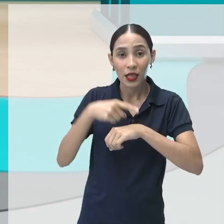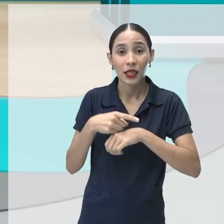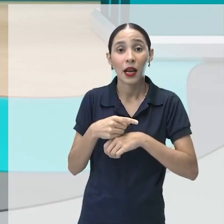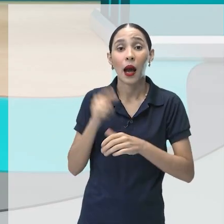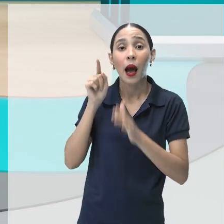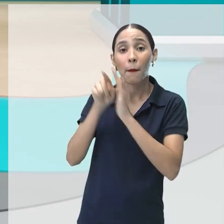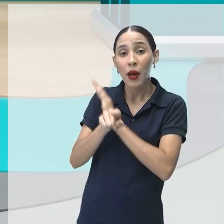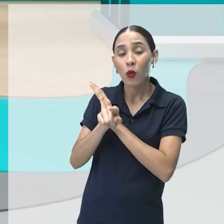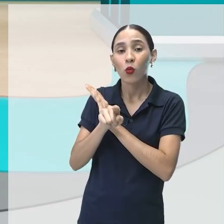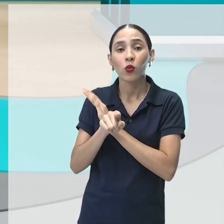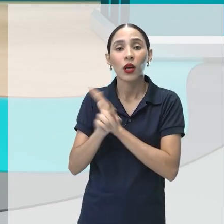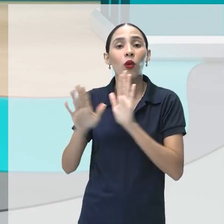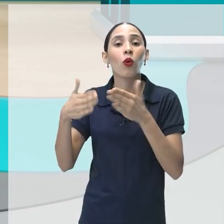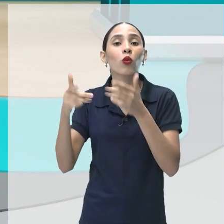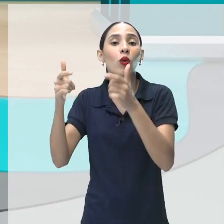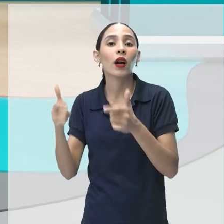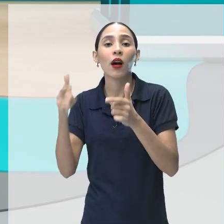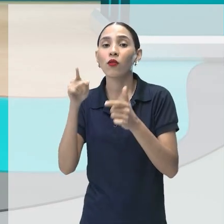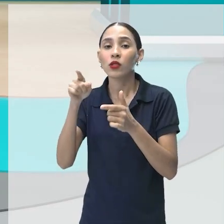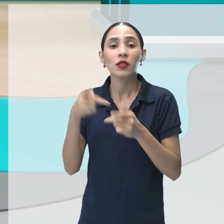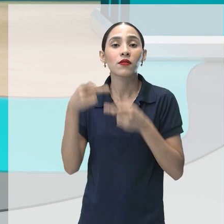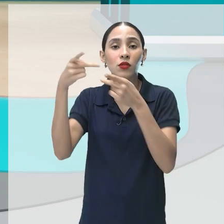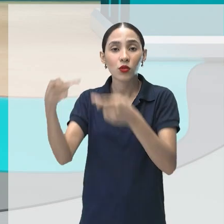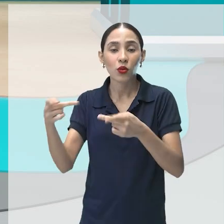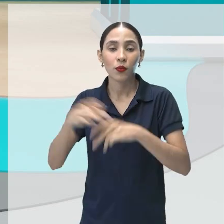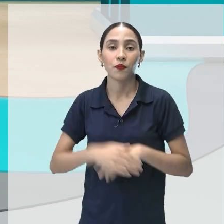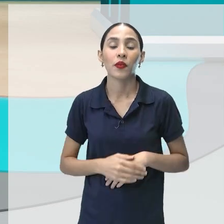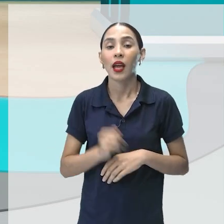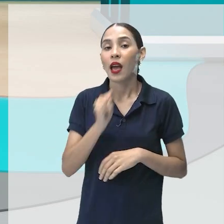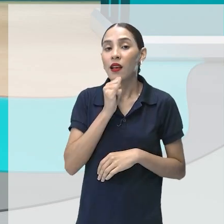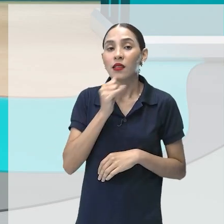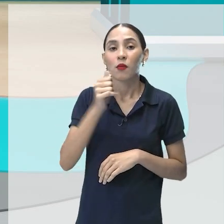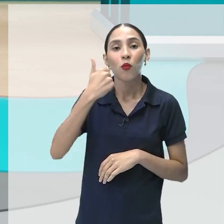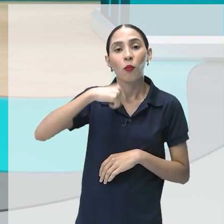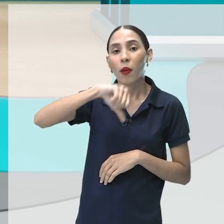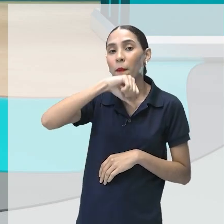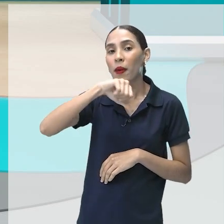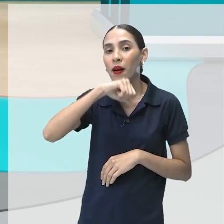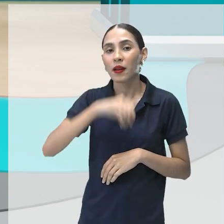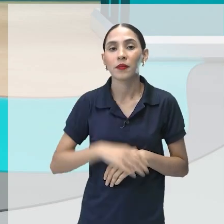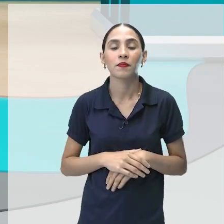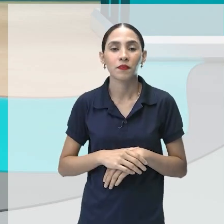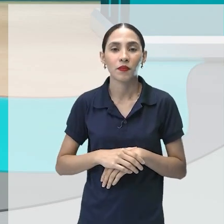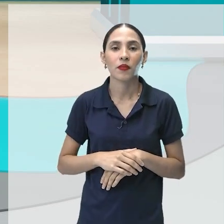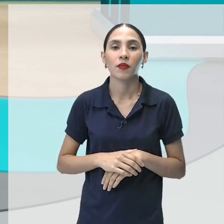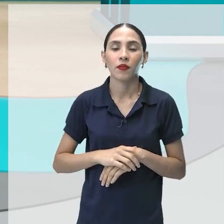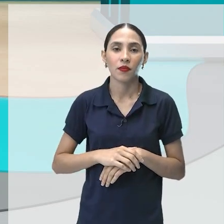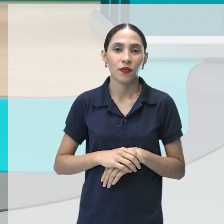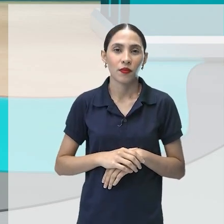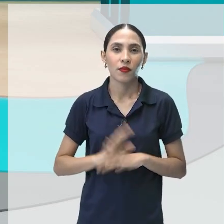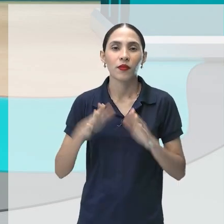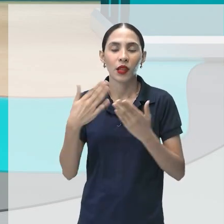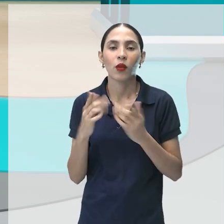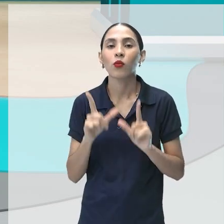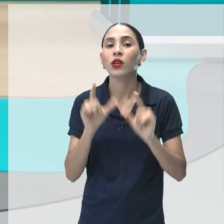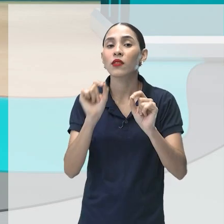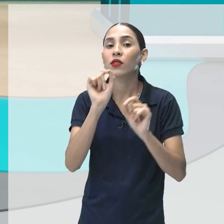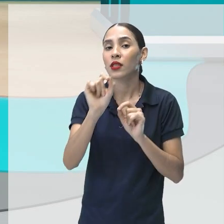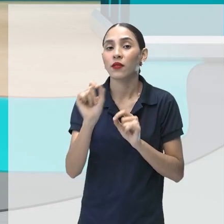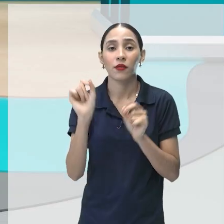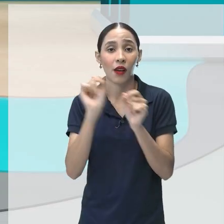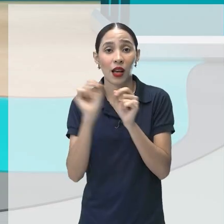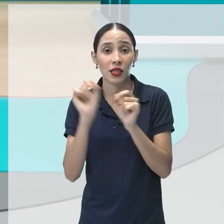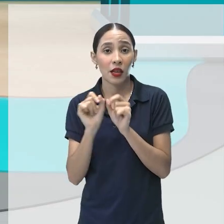você vá em algum lugar, por exemplo, tomar banho de rio à noite, ou fazer alguma outra coisa. Aí o que você vai